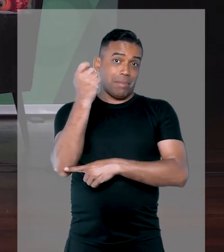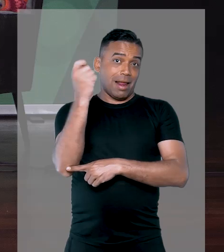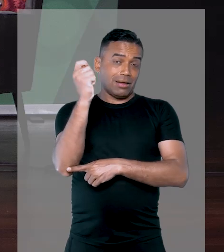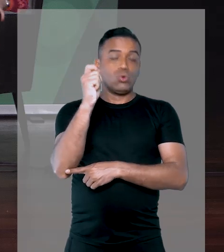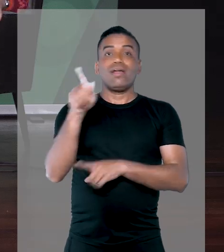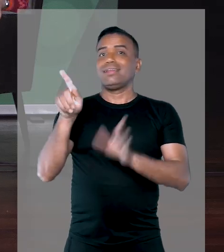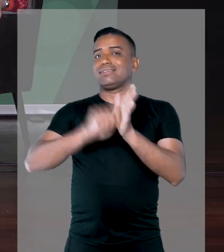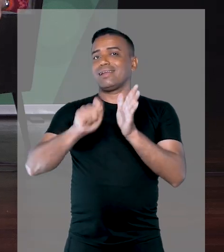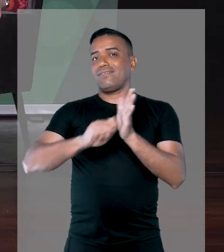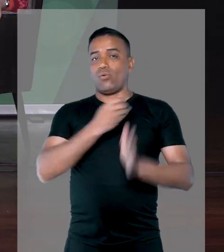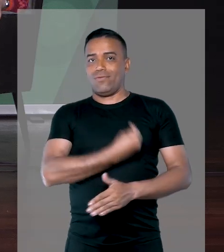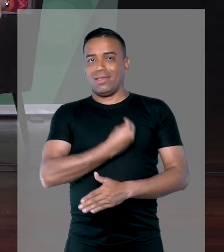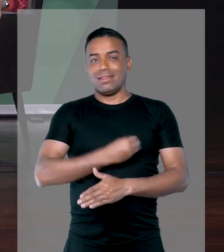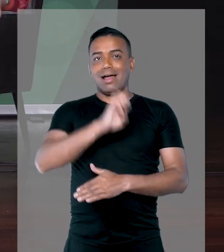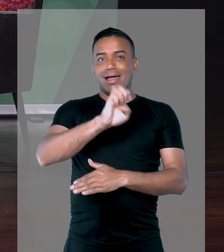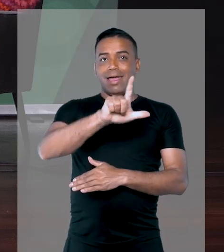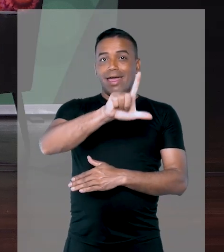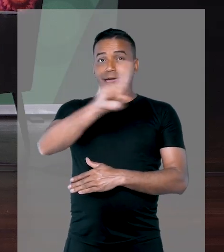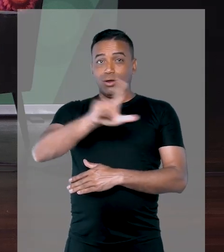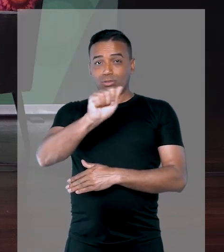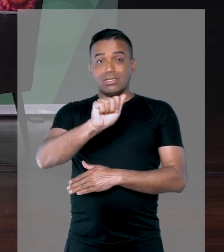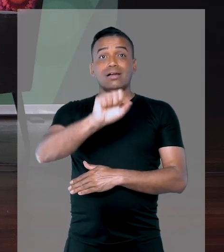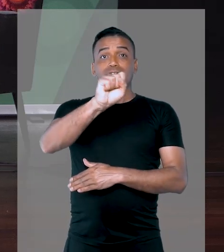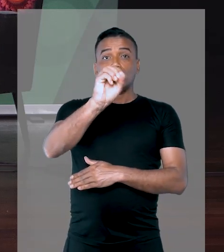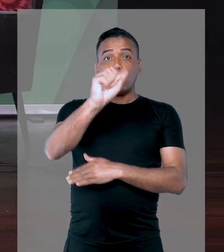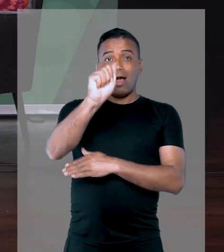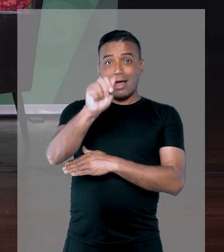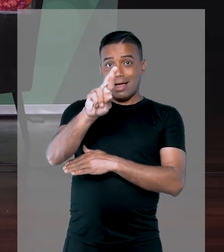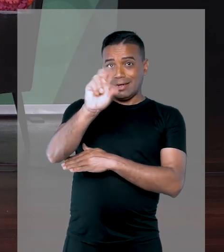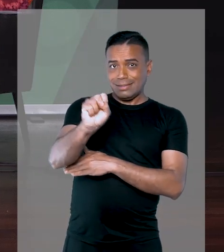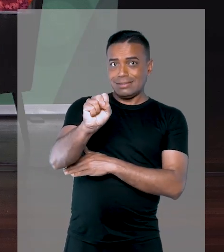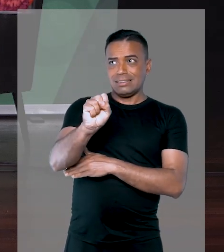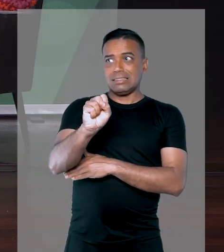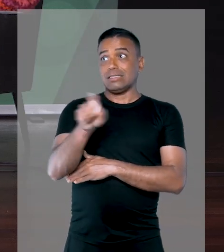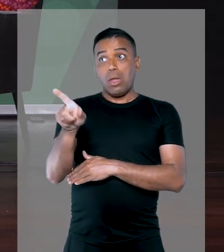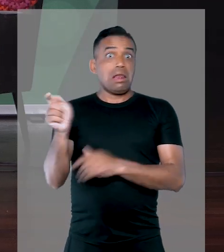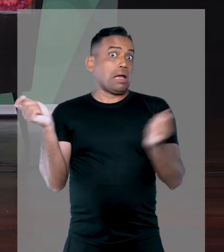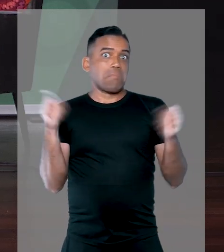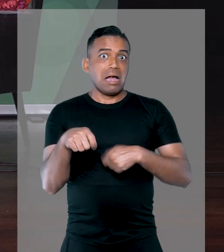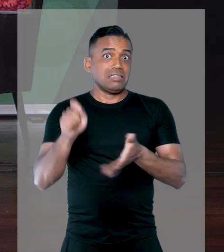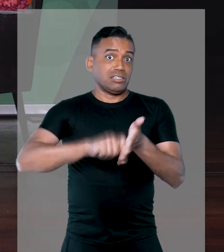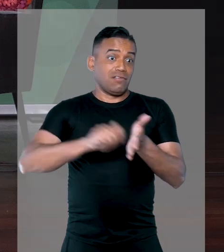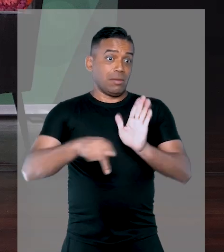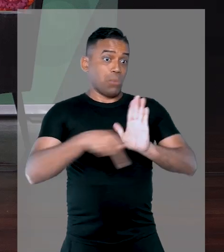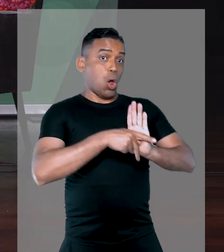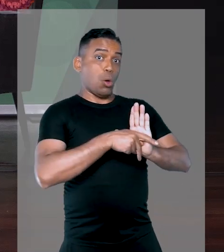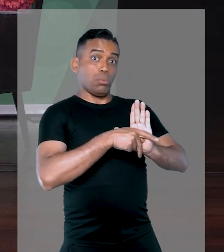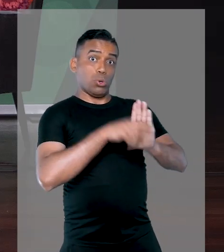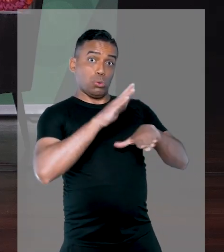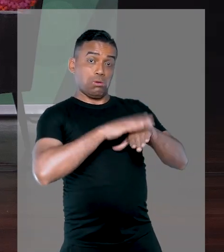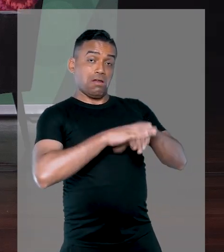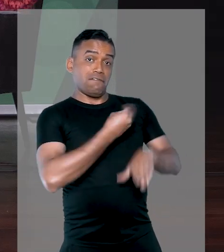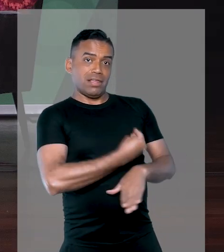Elza Soares. E aí ele estava falando que ele não seria capaz de escrever a autobiografia dele. E aí eu